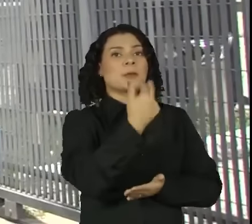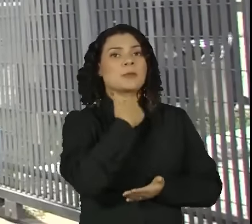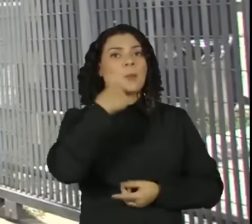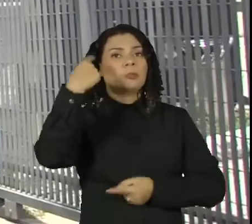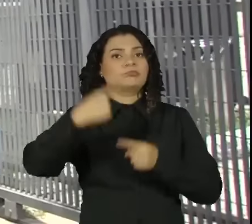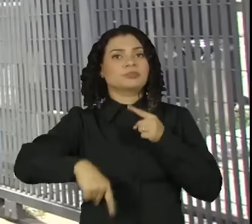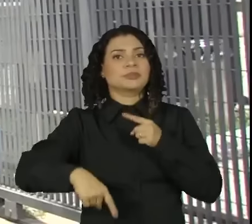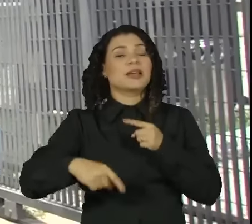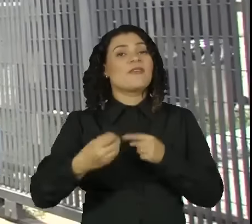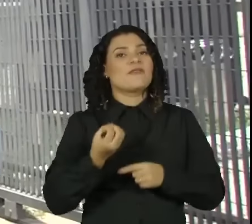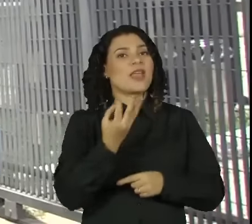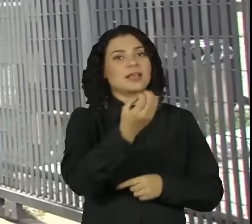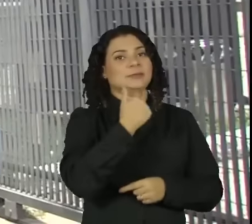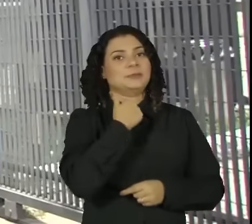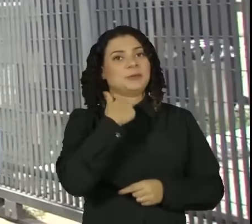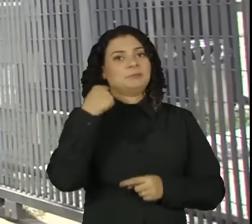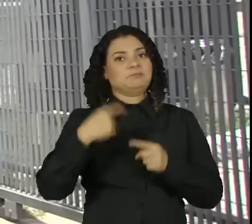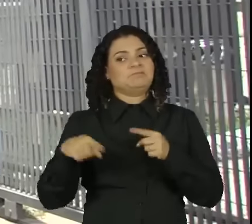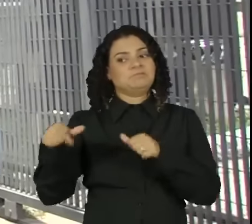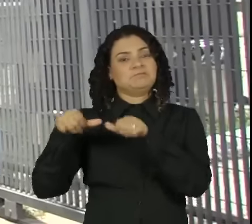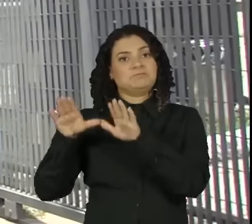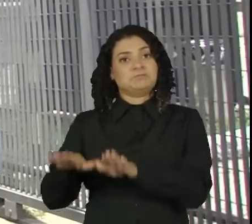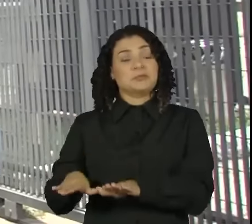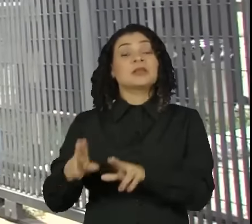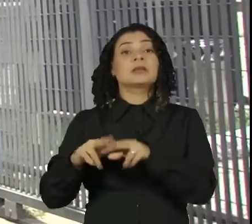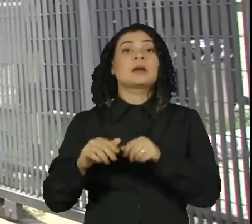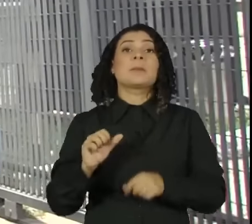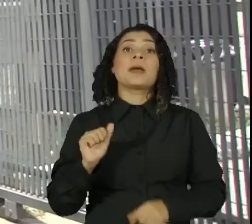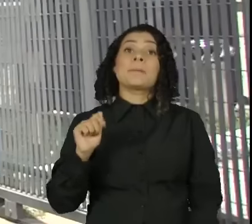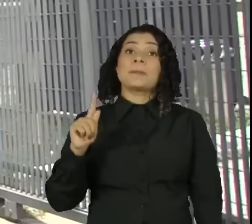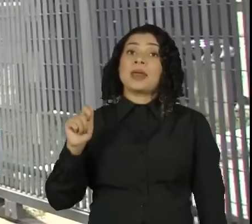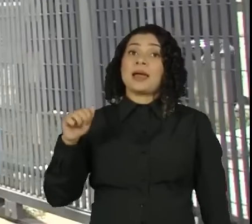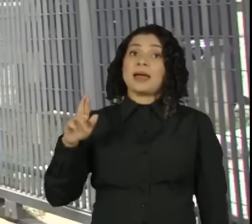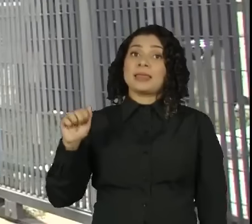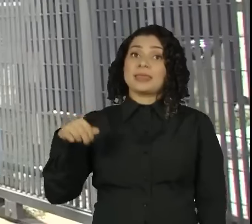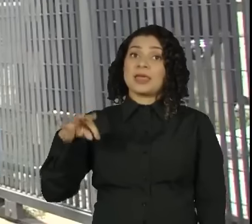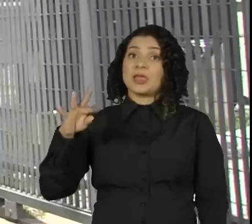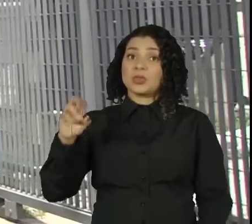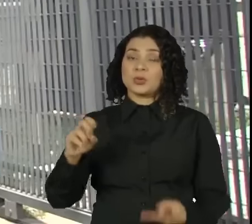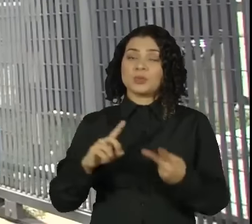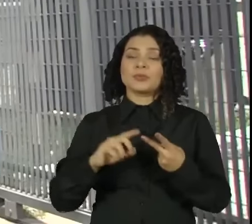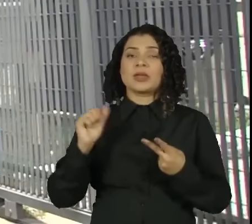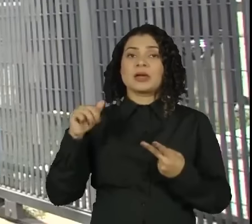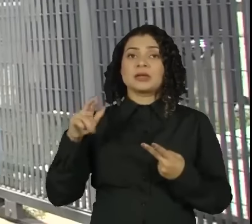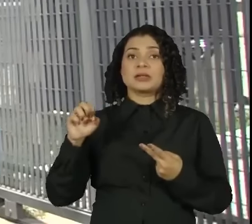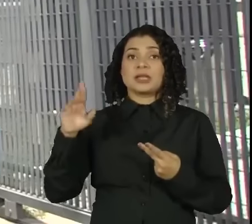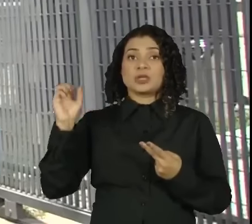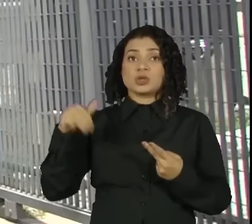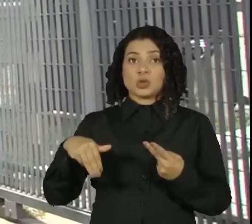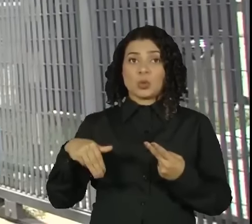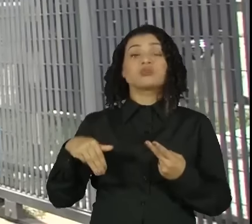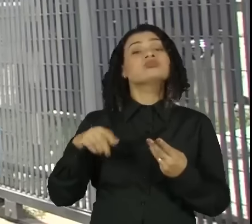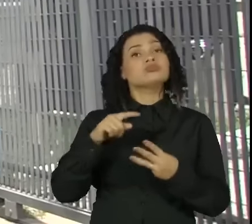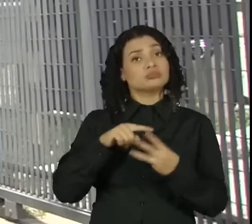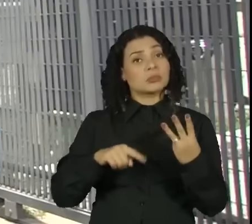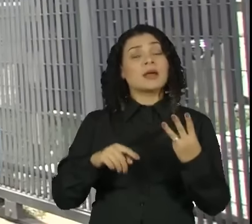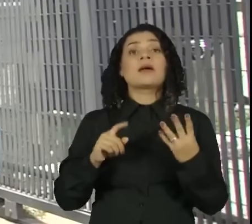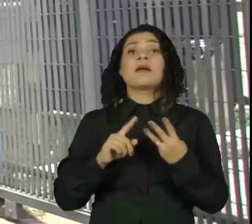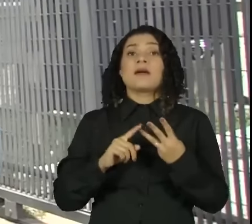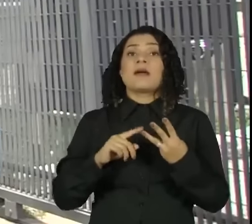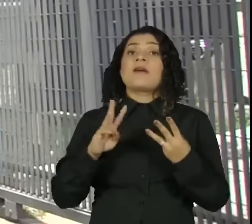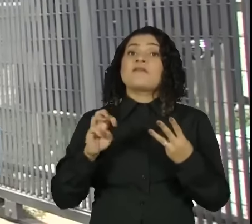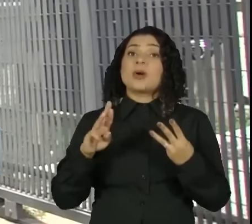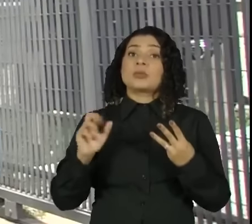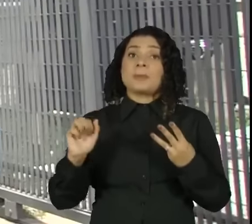3 ex-ministros, Braga Neto, Paulo Sérgio e Anderson Torres, são alvos das buscas, além de Valdemar Costa Neto, que